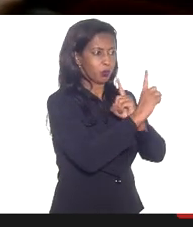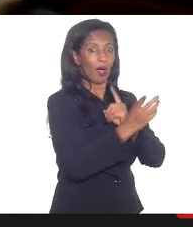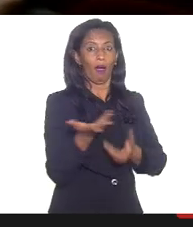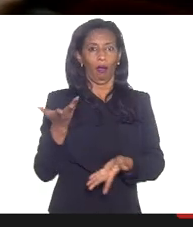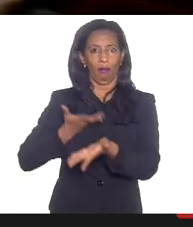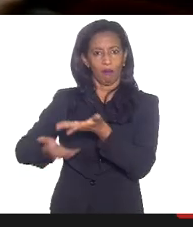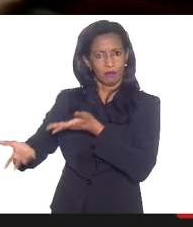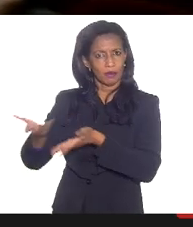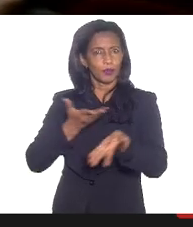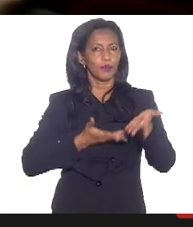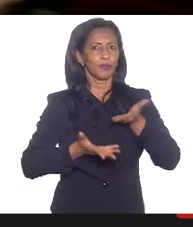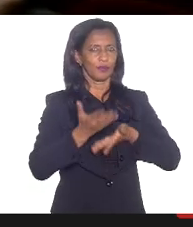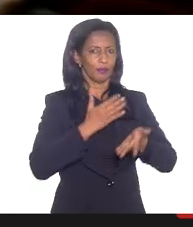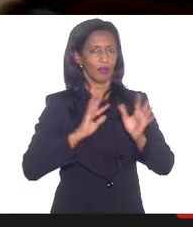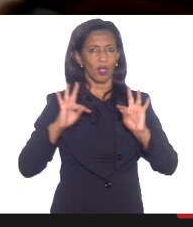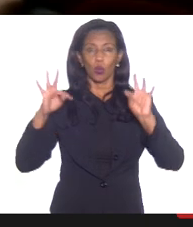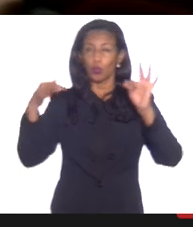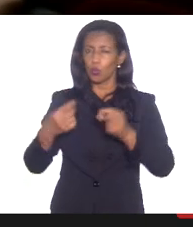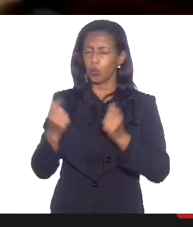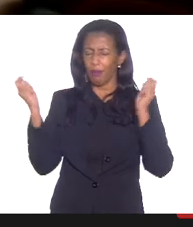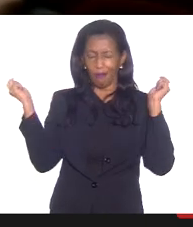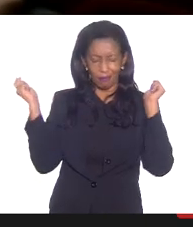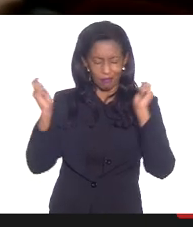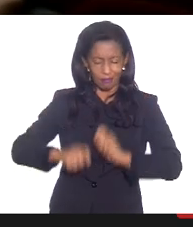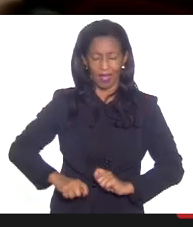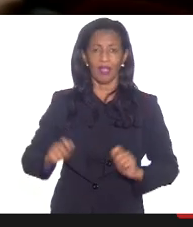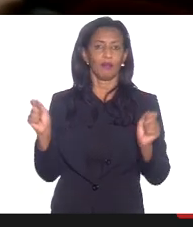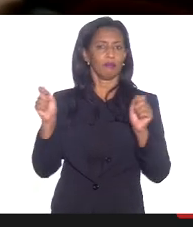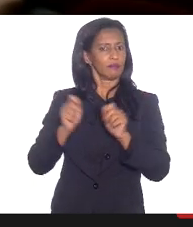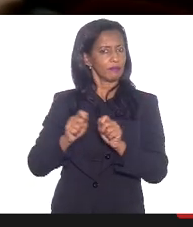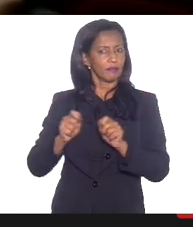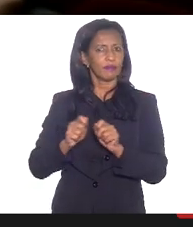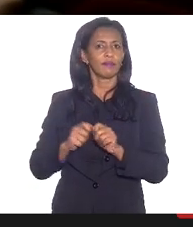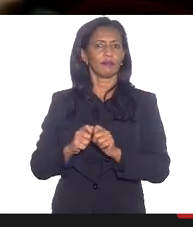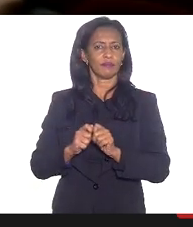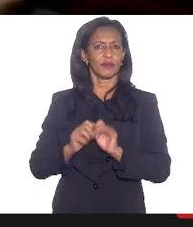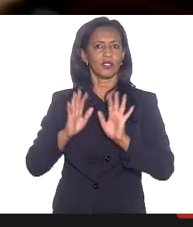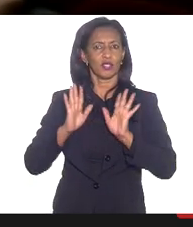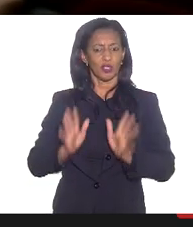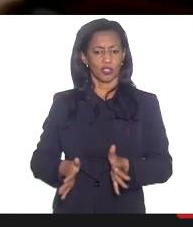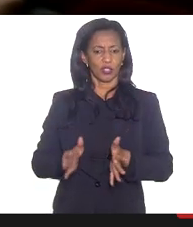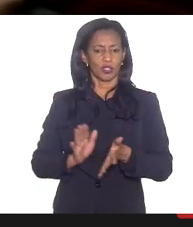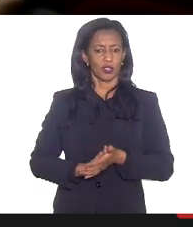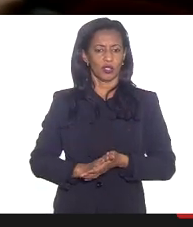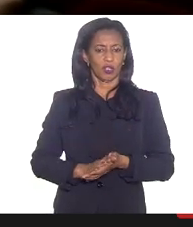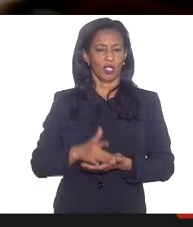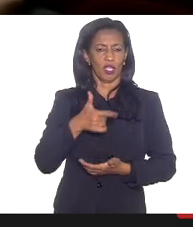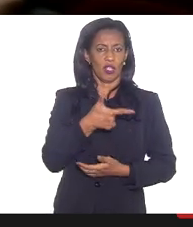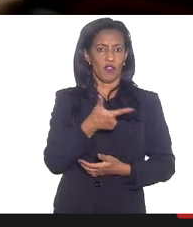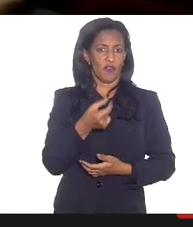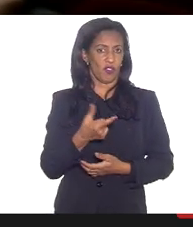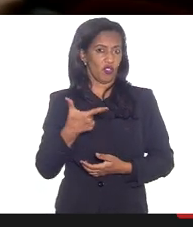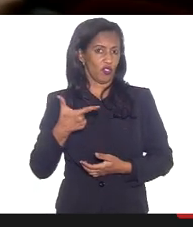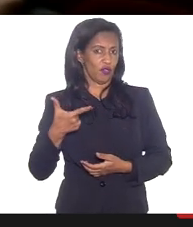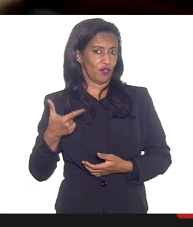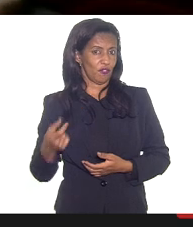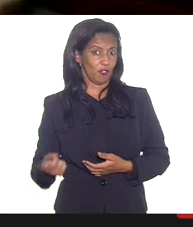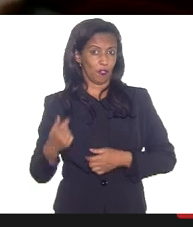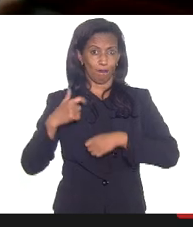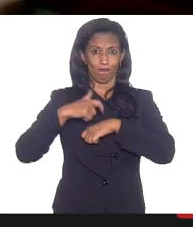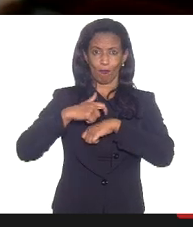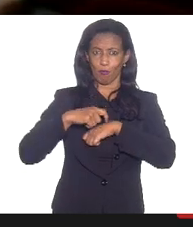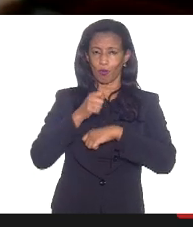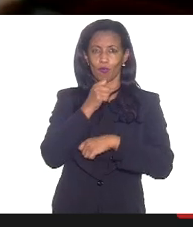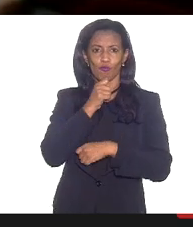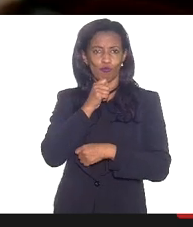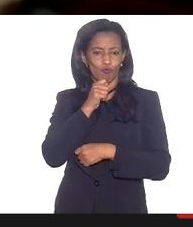participar. Então, tudo que foi possível se fazer, né? Já que 2020 não se teve nenhum momento desse,